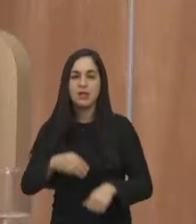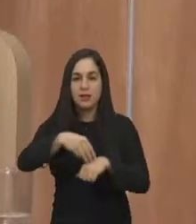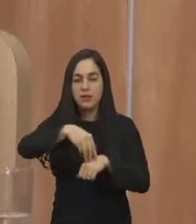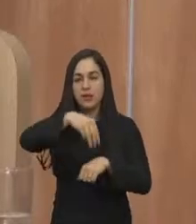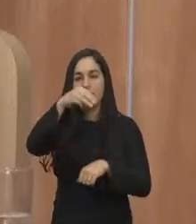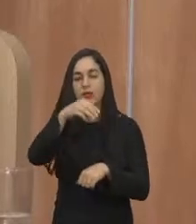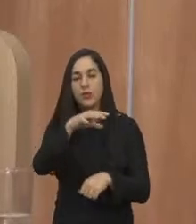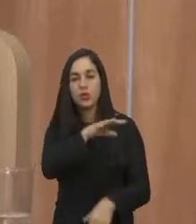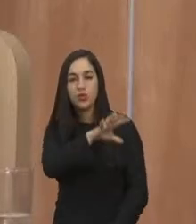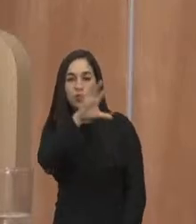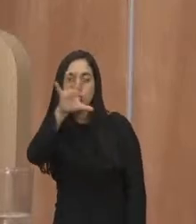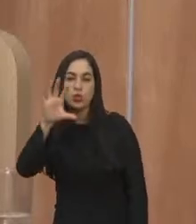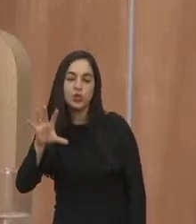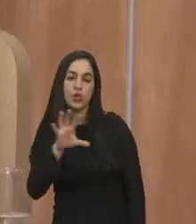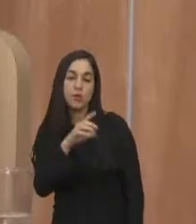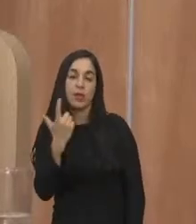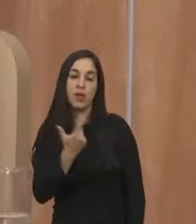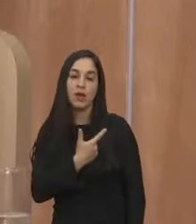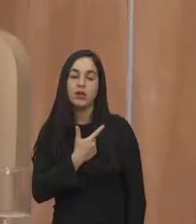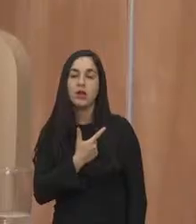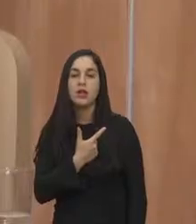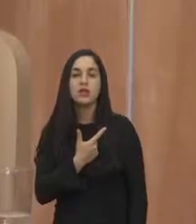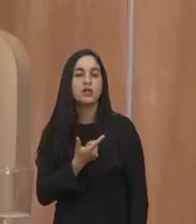CEPIM, que é o nosso centro de pesquisa,